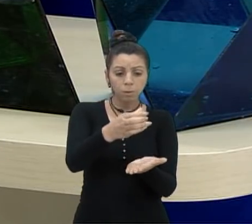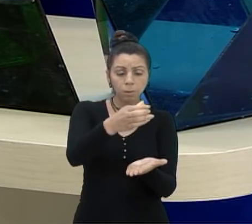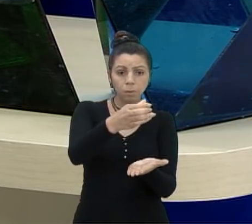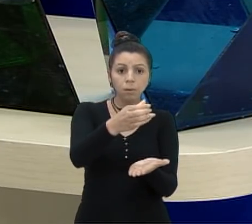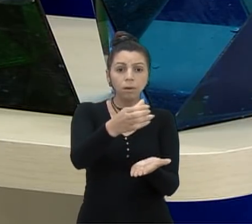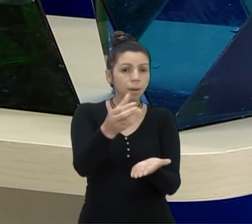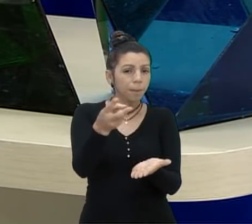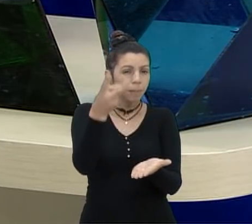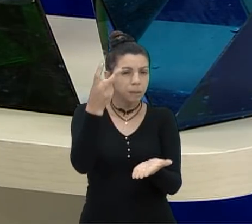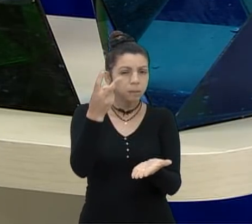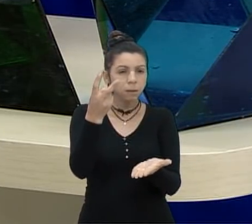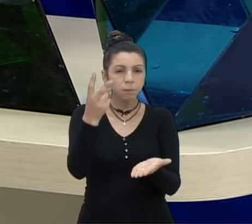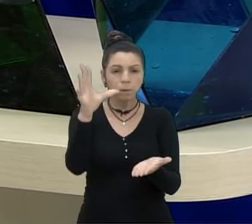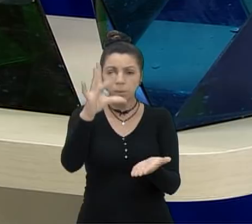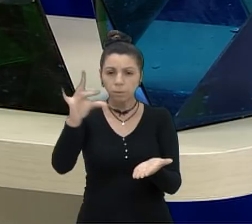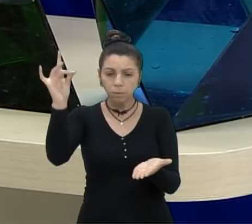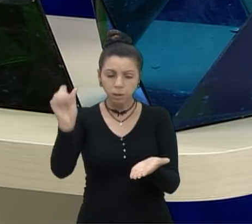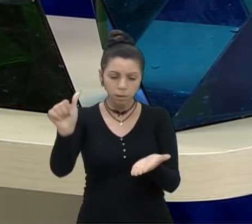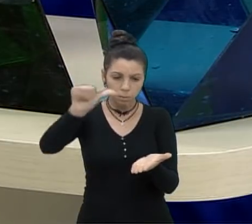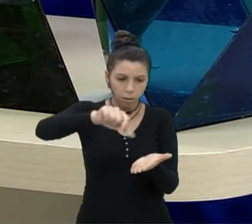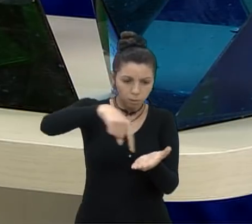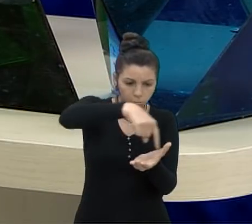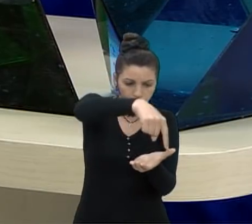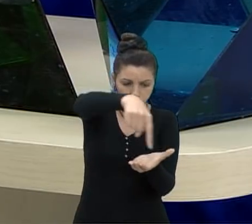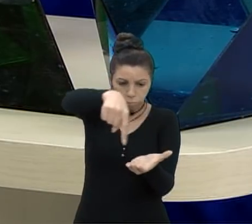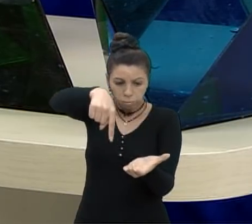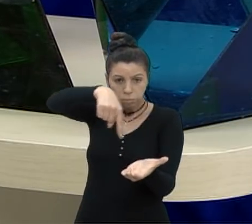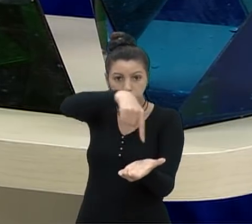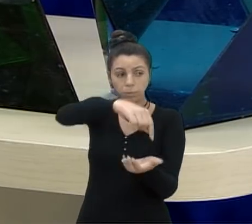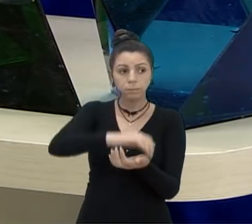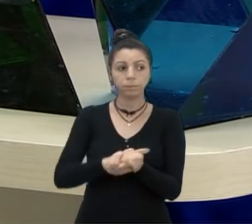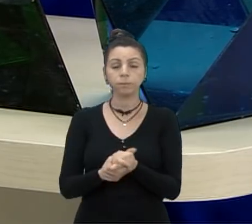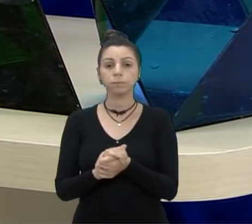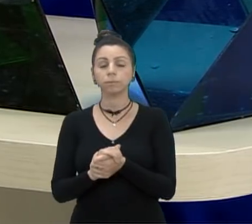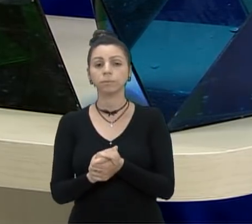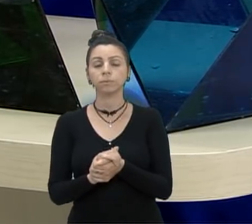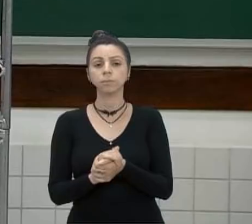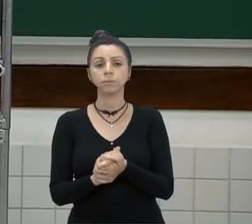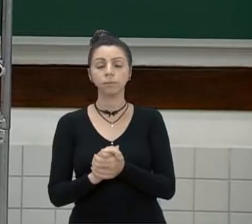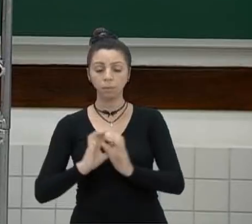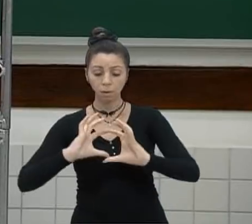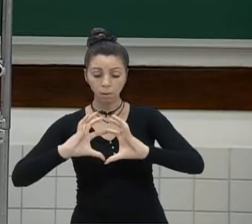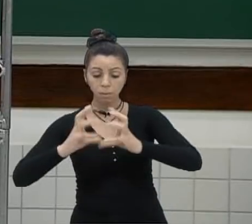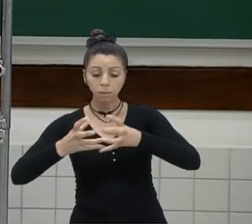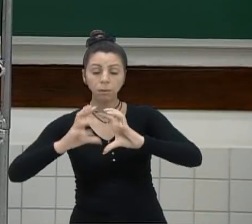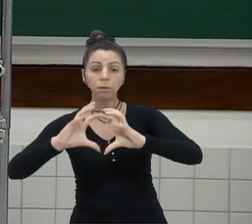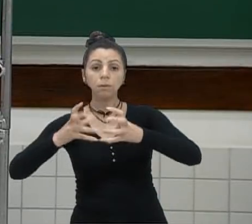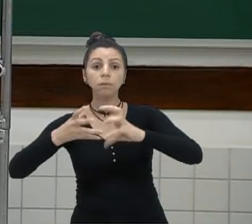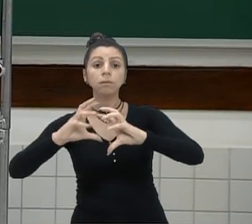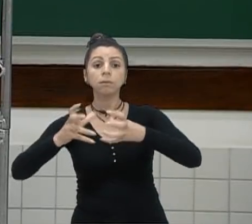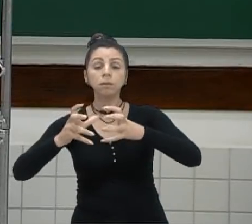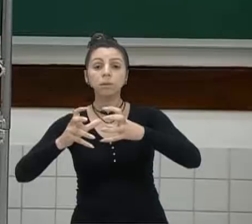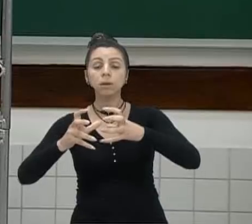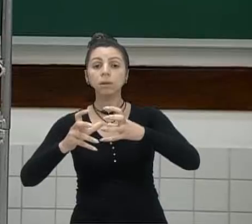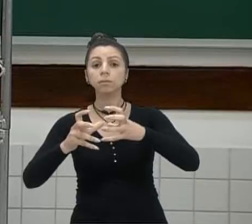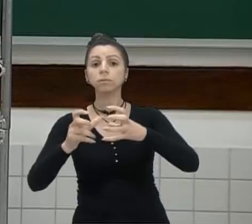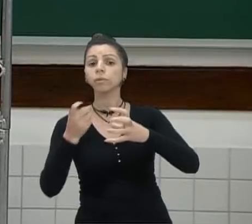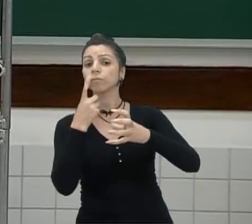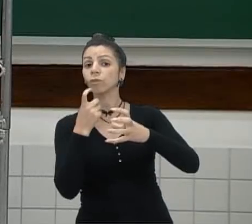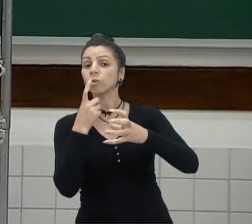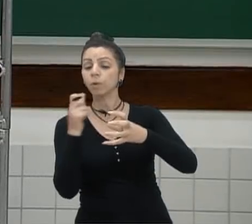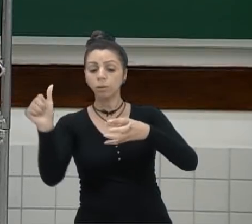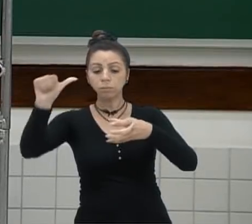cantos arredondados. Esse terceiro, que é uma bola, é uma esfera. Eu coloquei o líquido vermelho dentro. Olha como ele ficou com esse